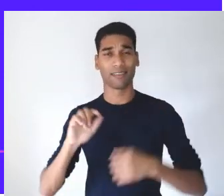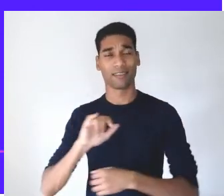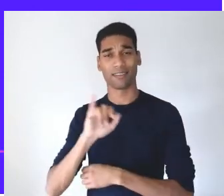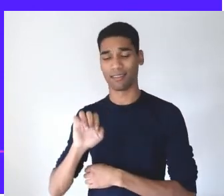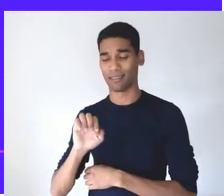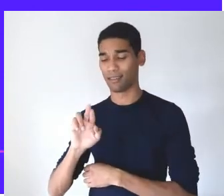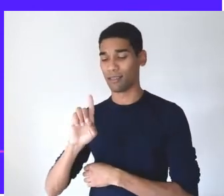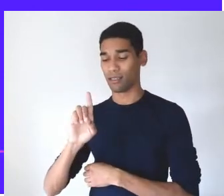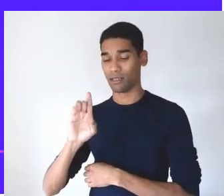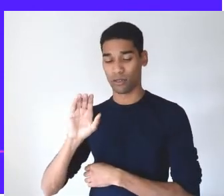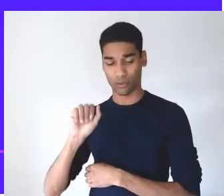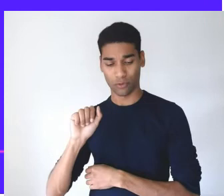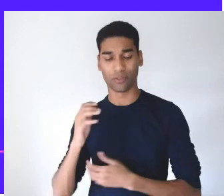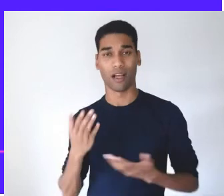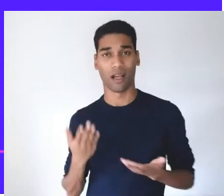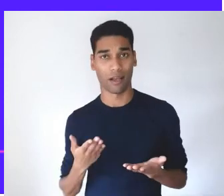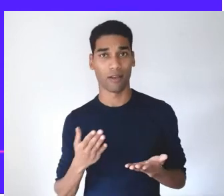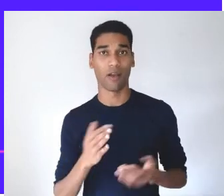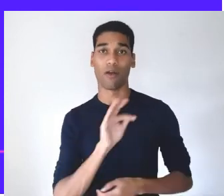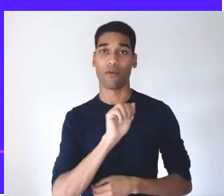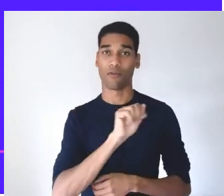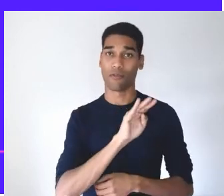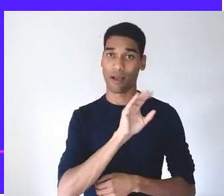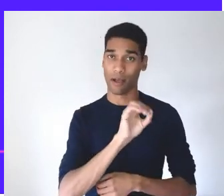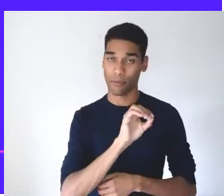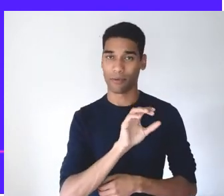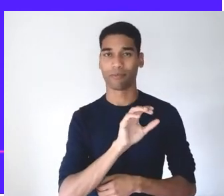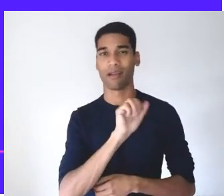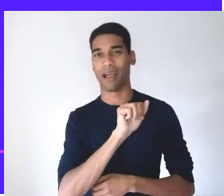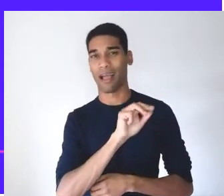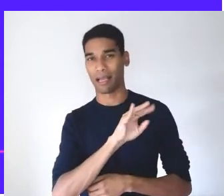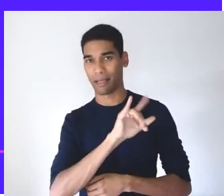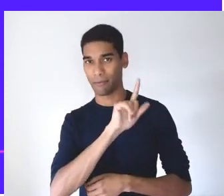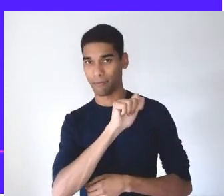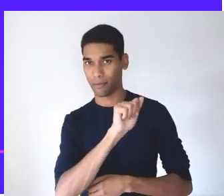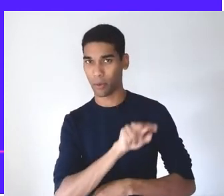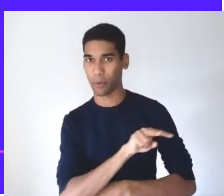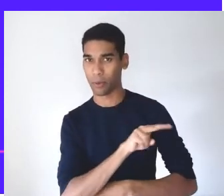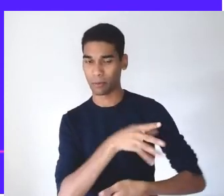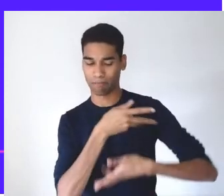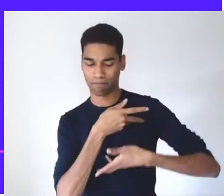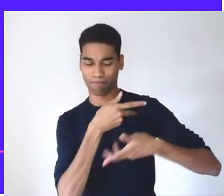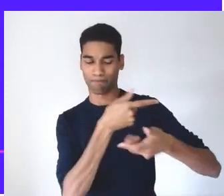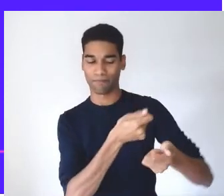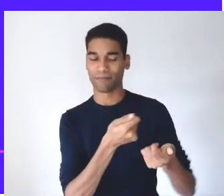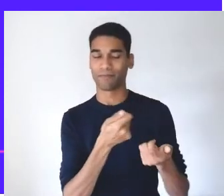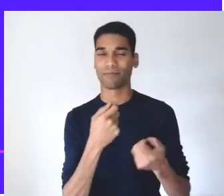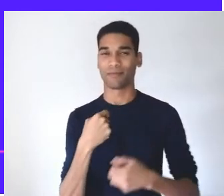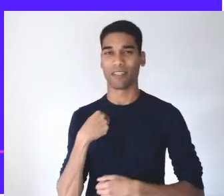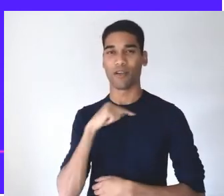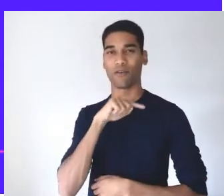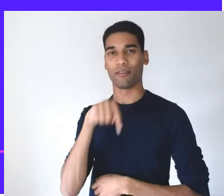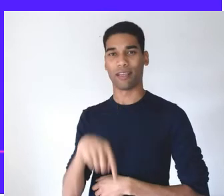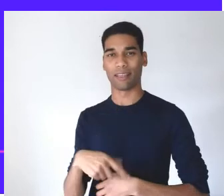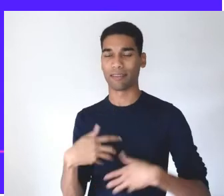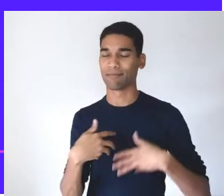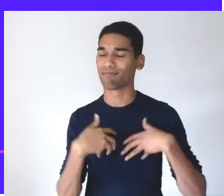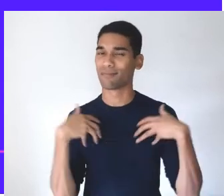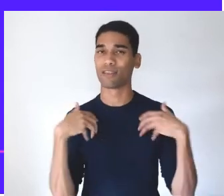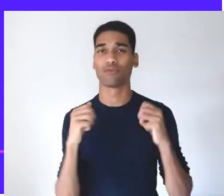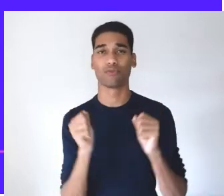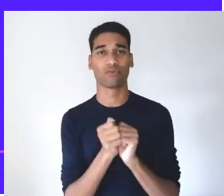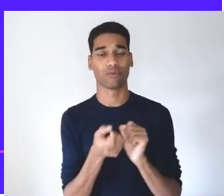Camila, pelo convite. Foi realmente uma alegria estar com essas mulheres que eu admiro, volto a dizer,